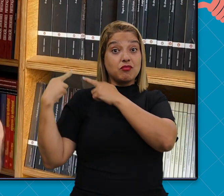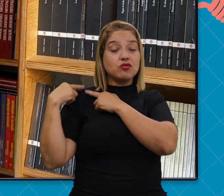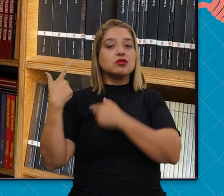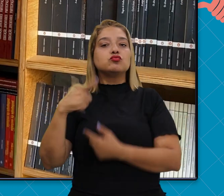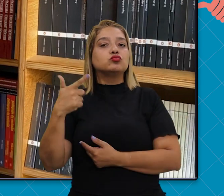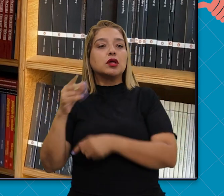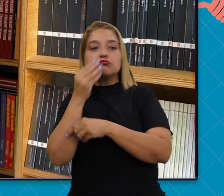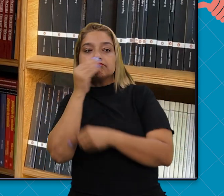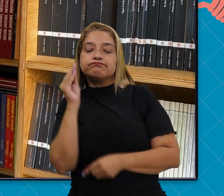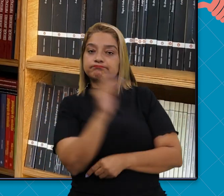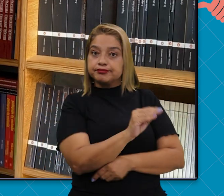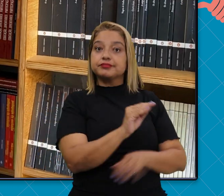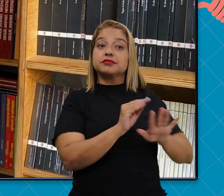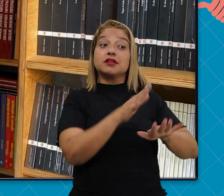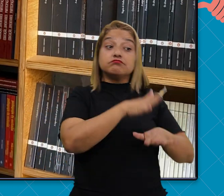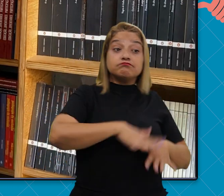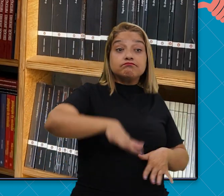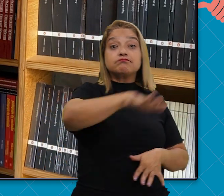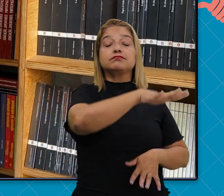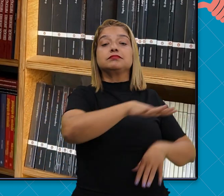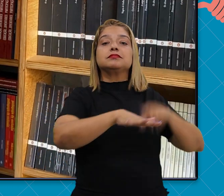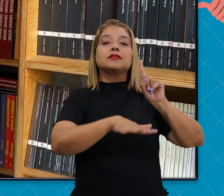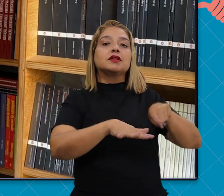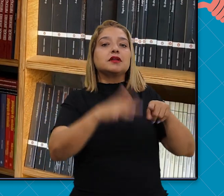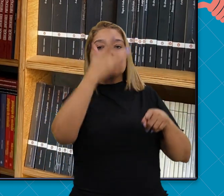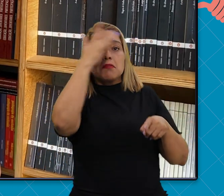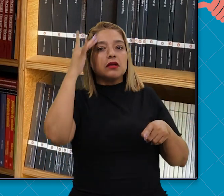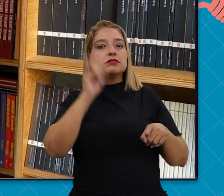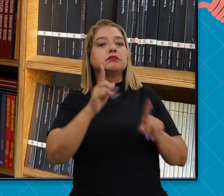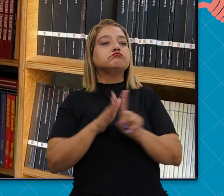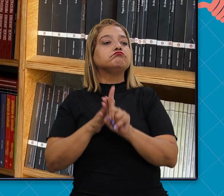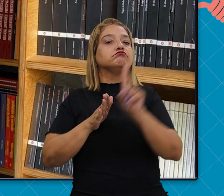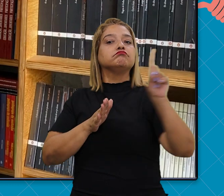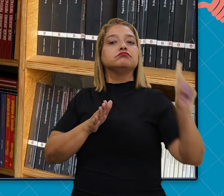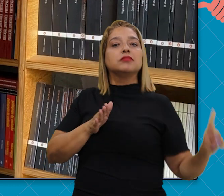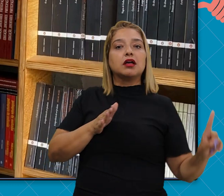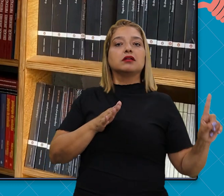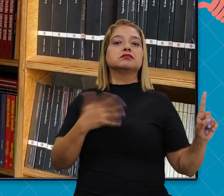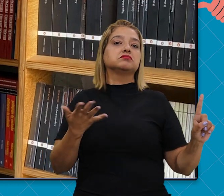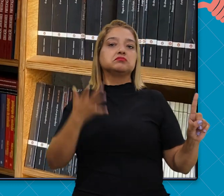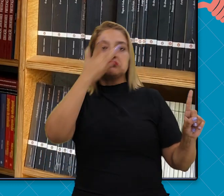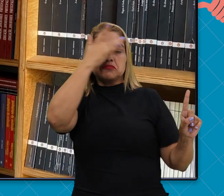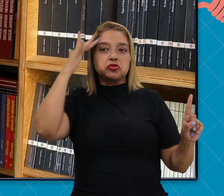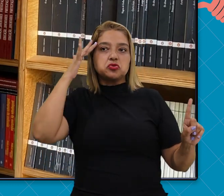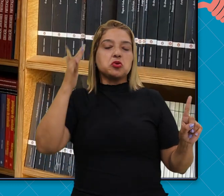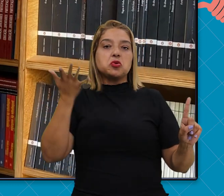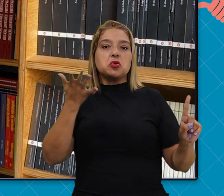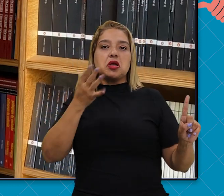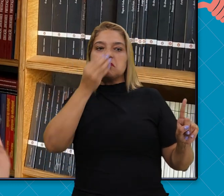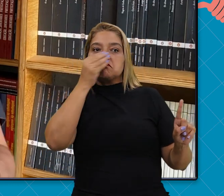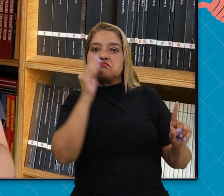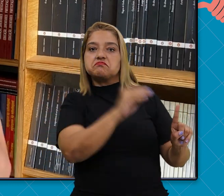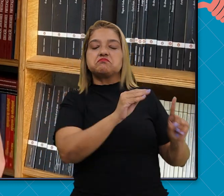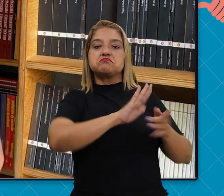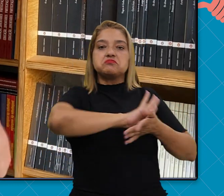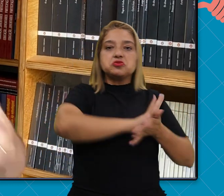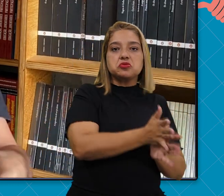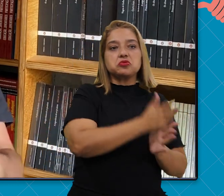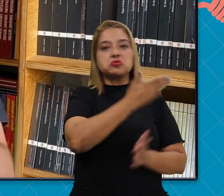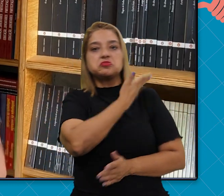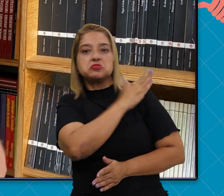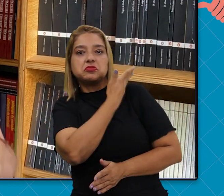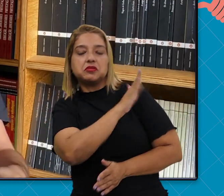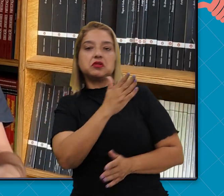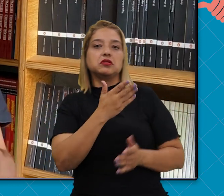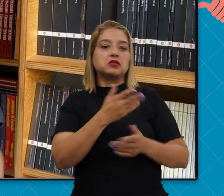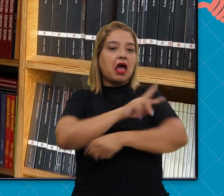que são bens vinculados geralmente a grupos que estão sempre afastados, que são colocados à margem das políticas públicas por